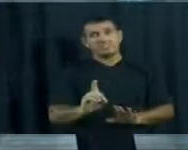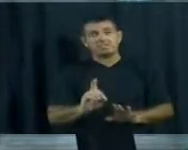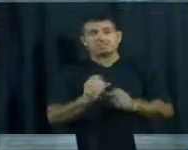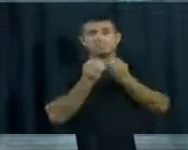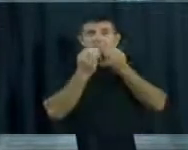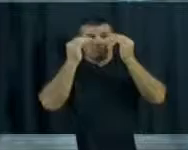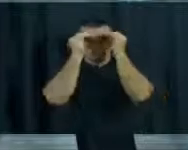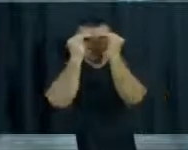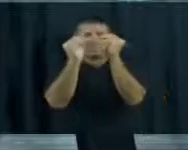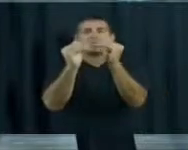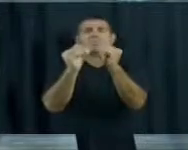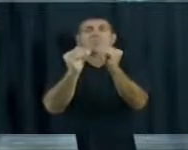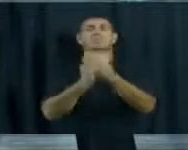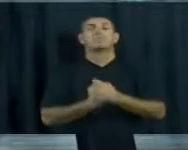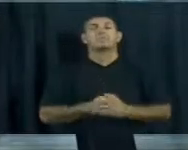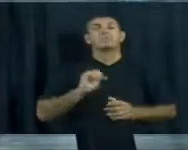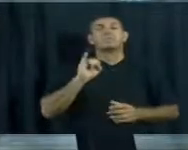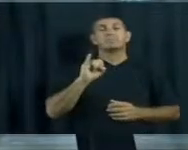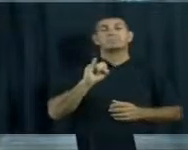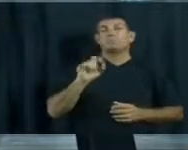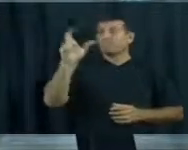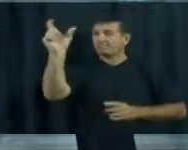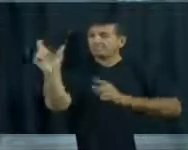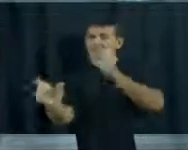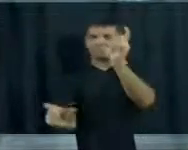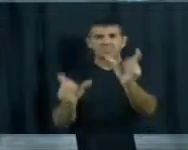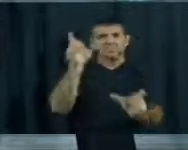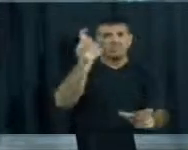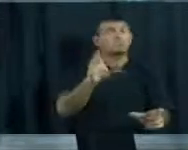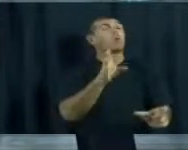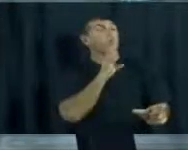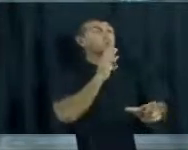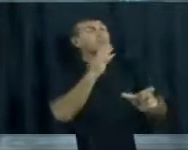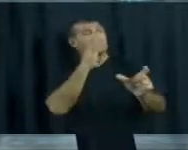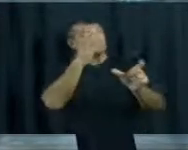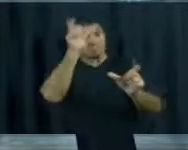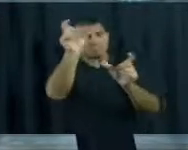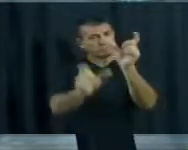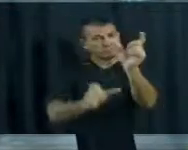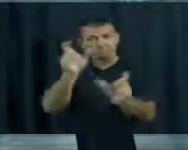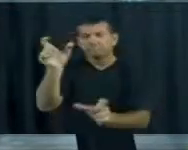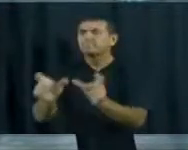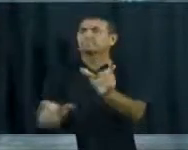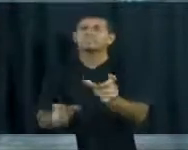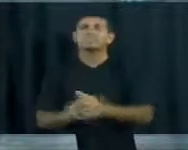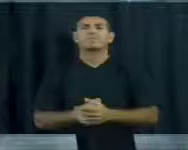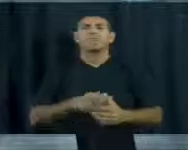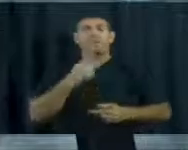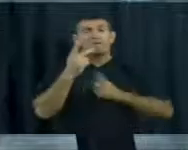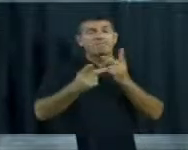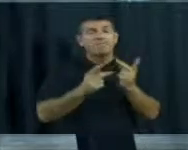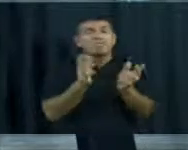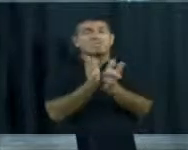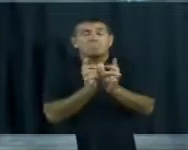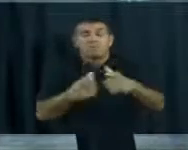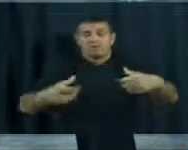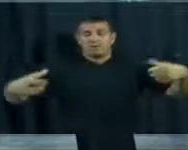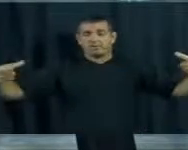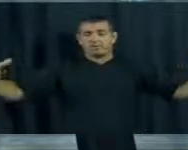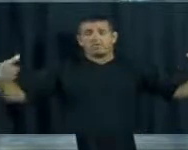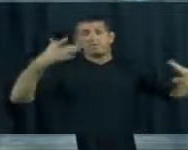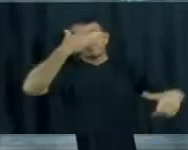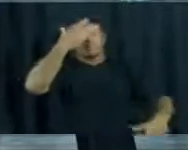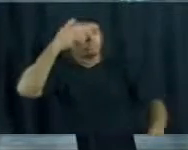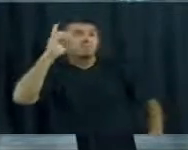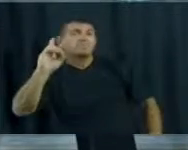literalmente respeitado quando a gente tem noção de indivíduo e quando a gente conhece o indivíduo. E como a gente está falando de uma classe muito ampla, que é a classe da